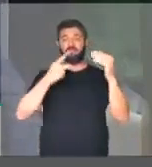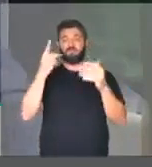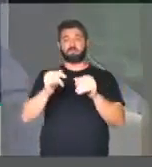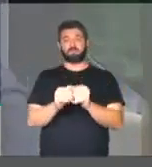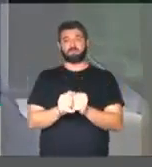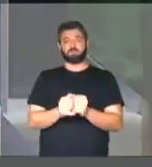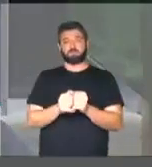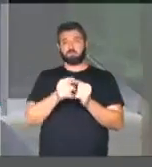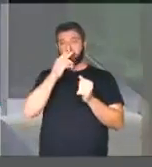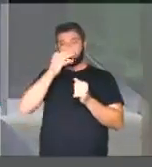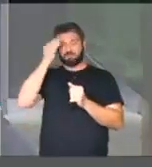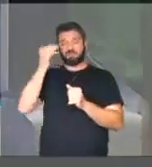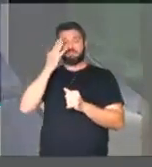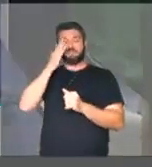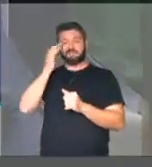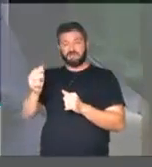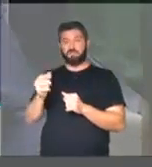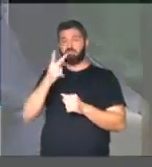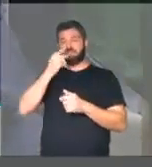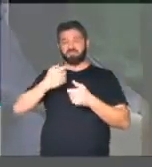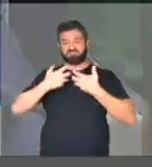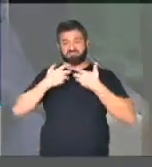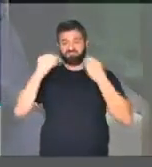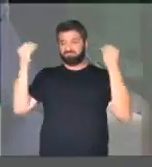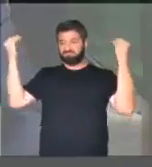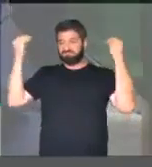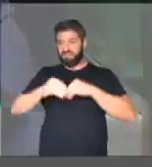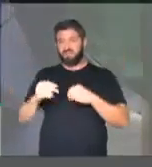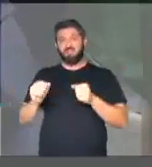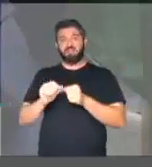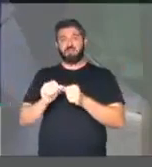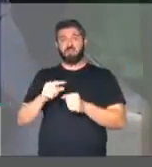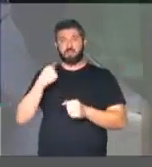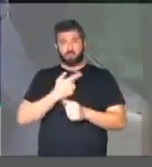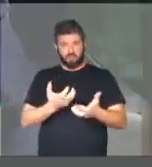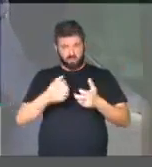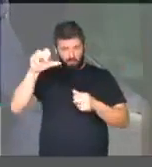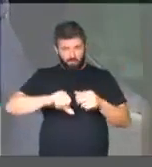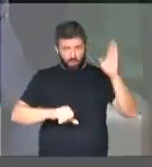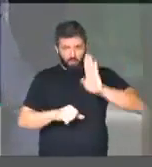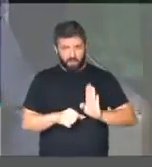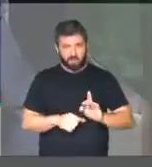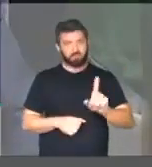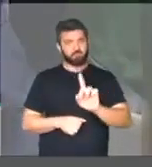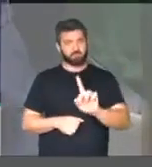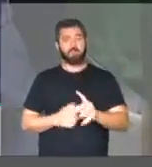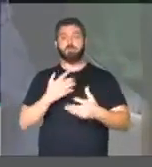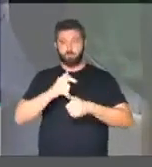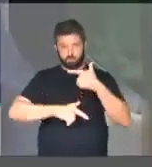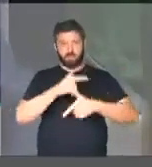mais fica conhecido, mais decepção ele gera. Nós não queremos o pior para o Brasil, mas vamos